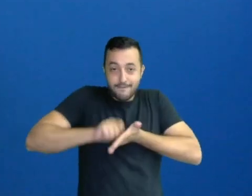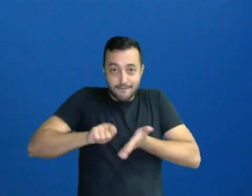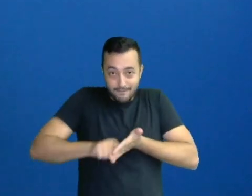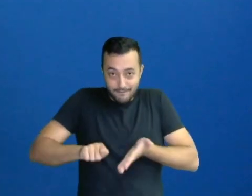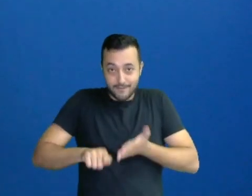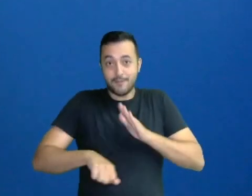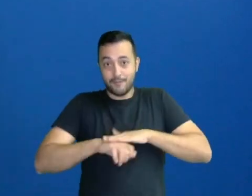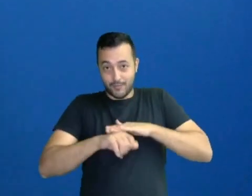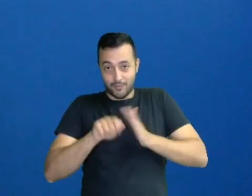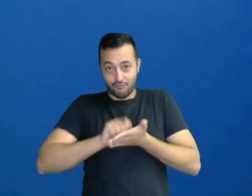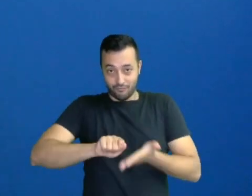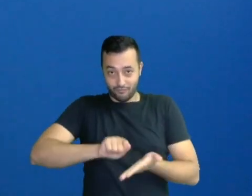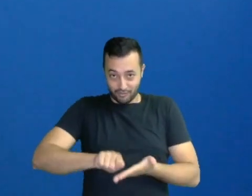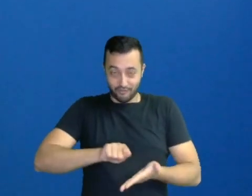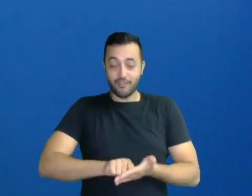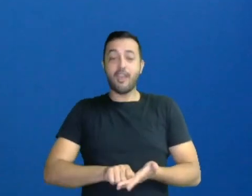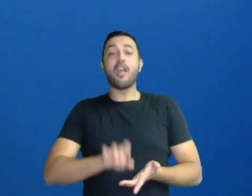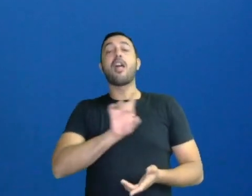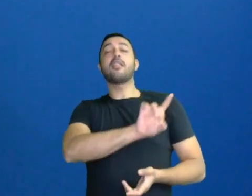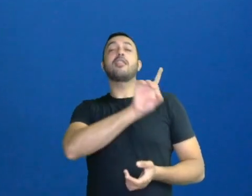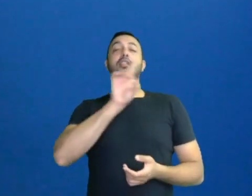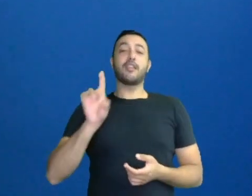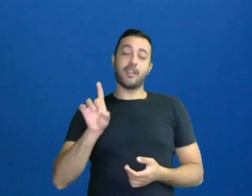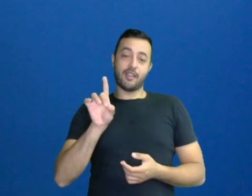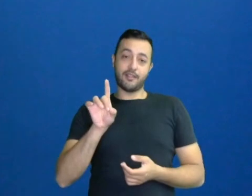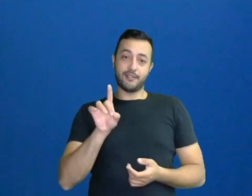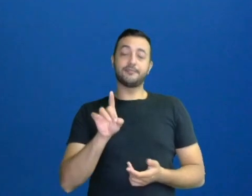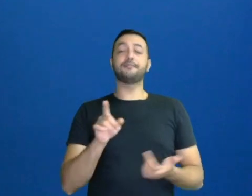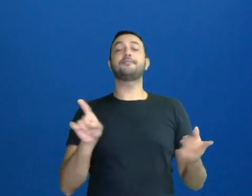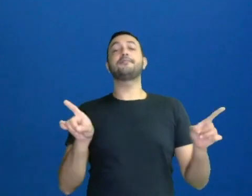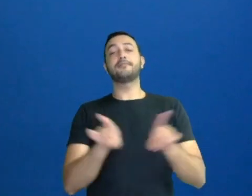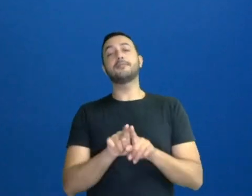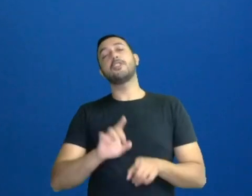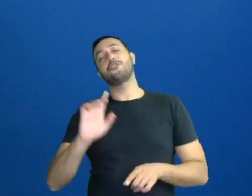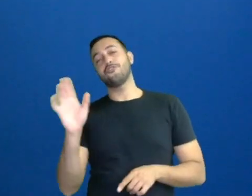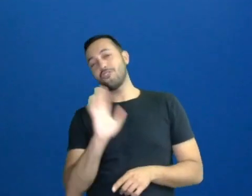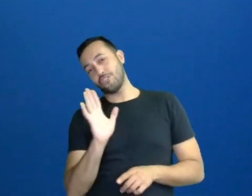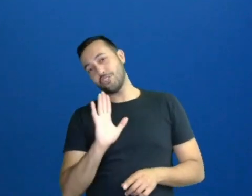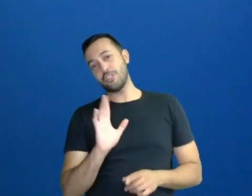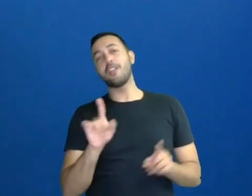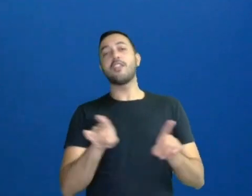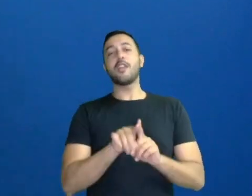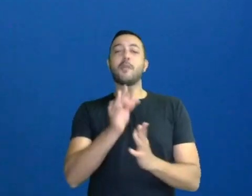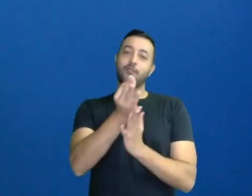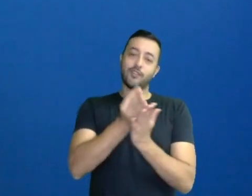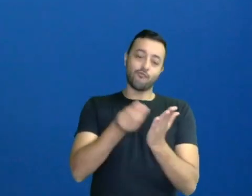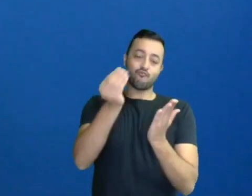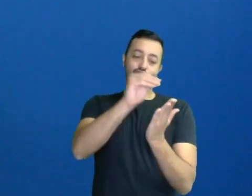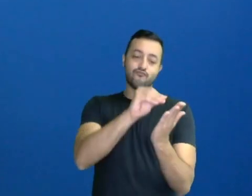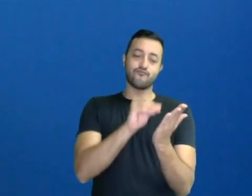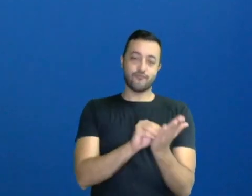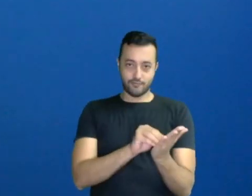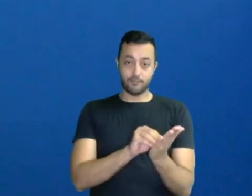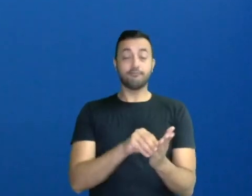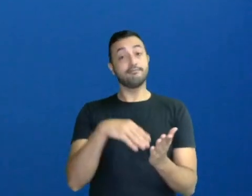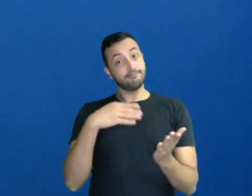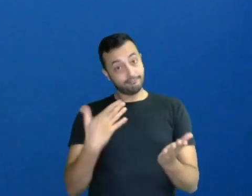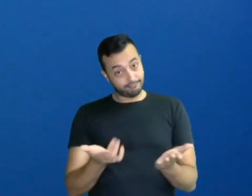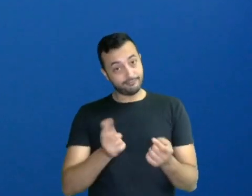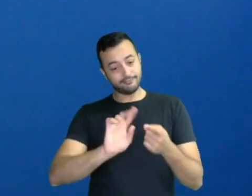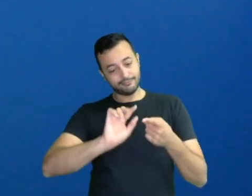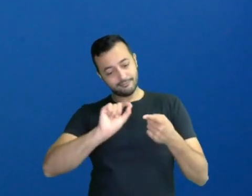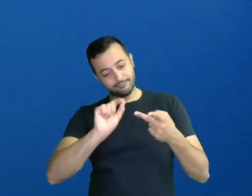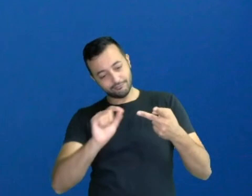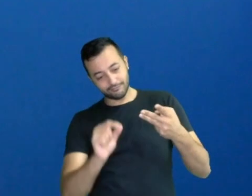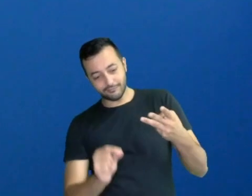manda o bilhete a data a despedida e o corpo do texto então vejam